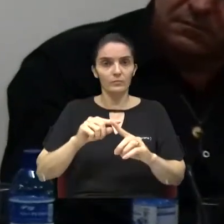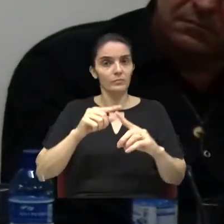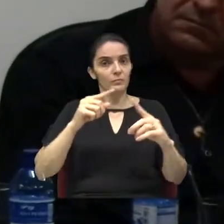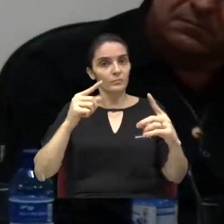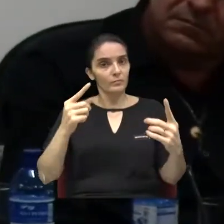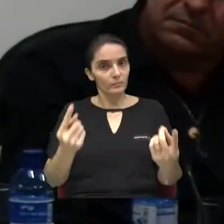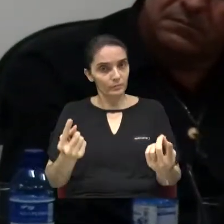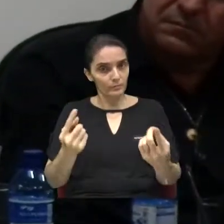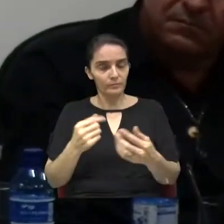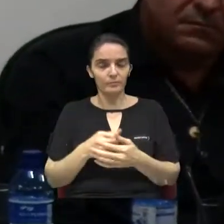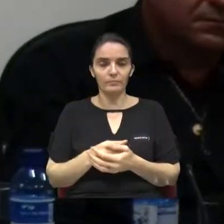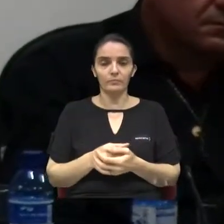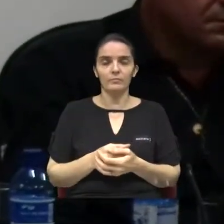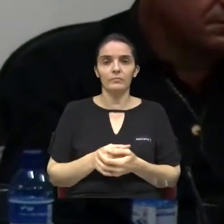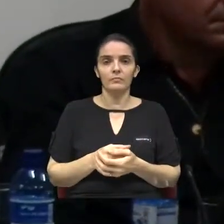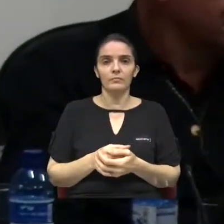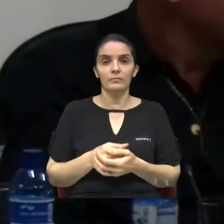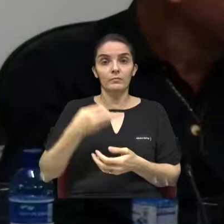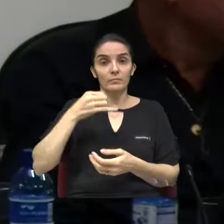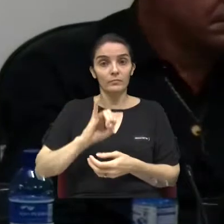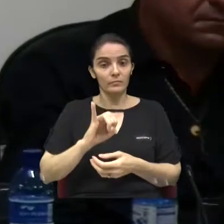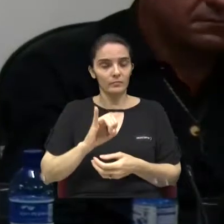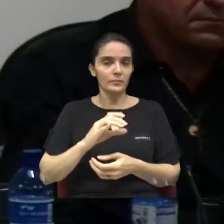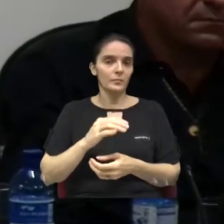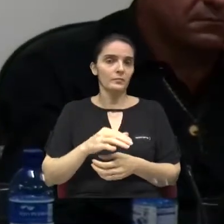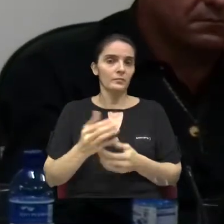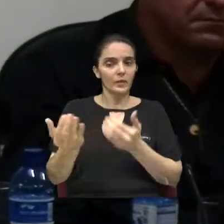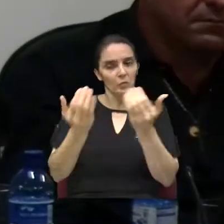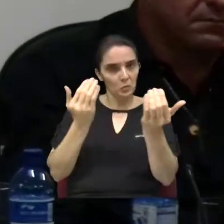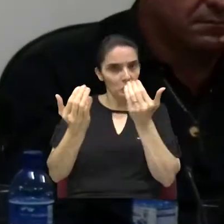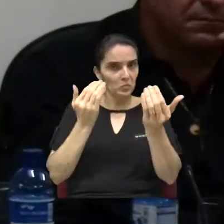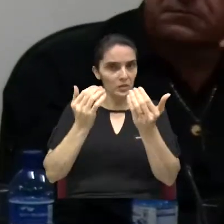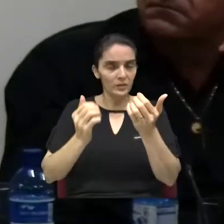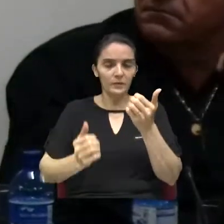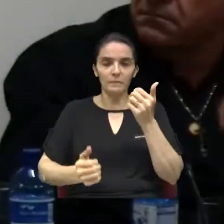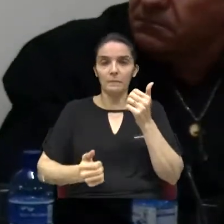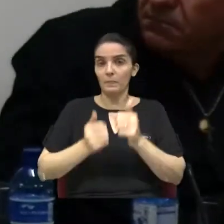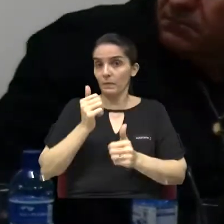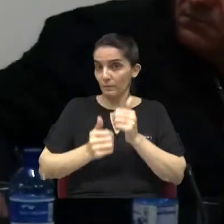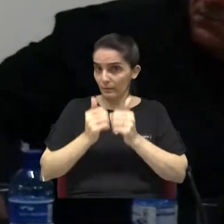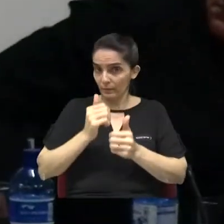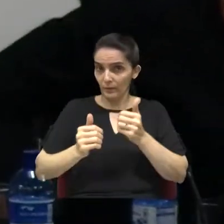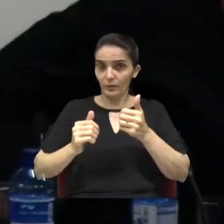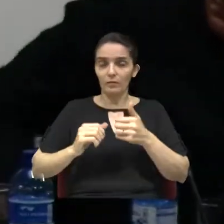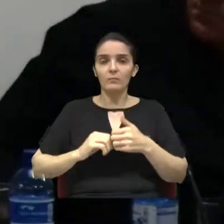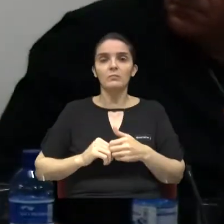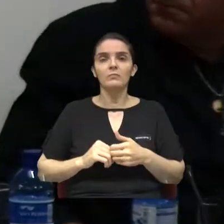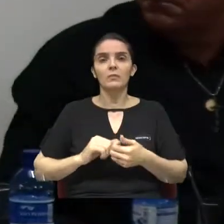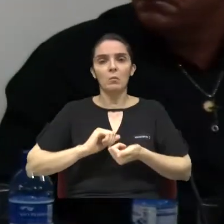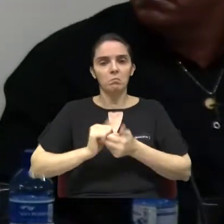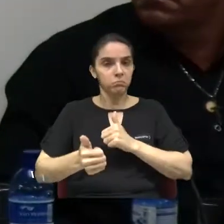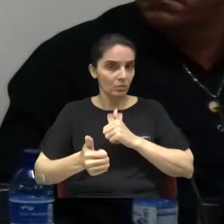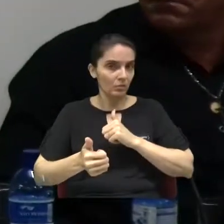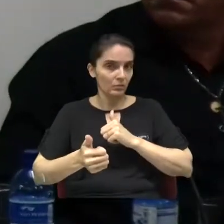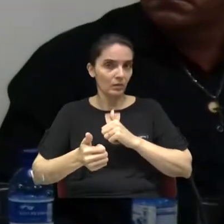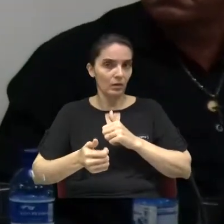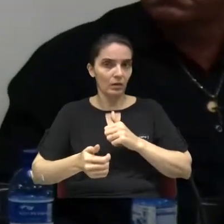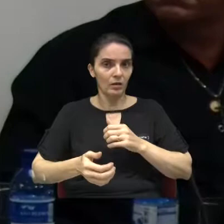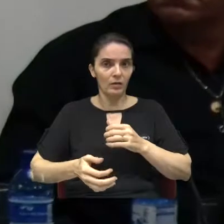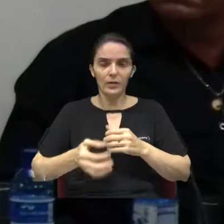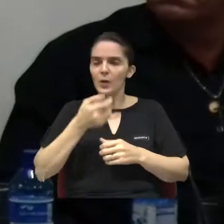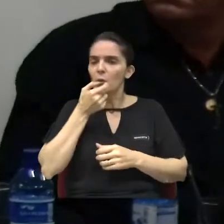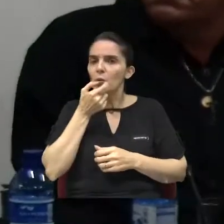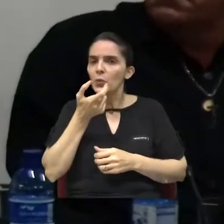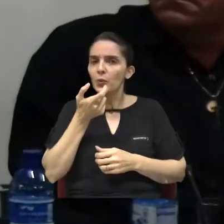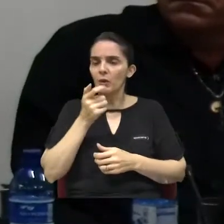jogo de futebol, o juiz te daria uma falta, te repreenderia, talvez até um